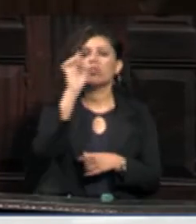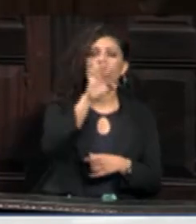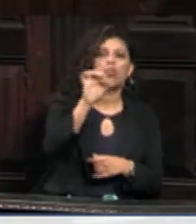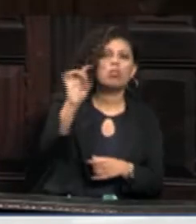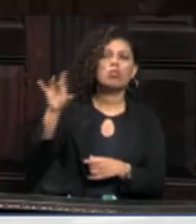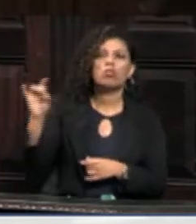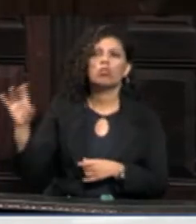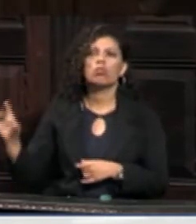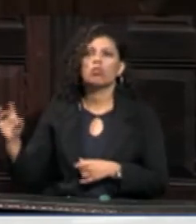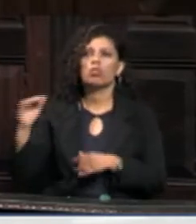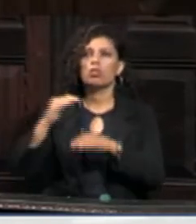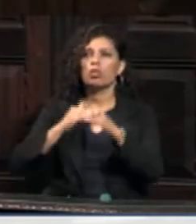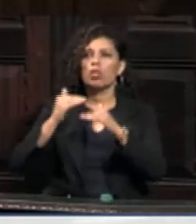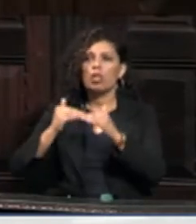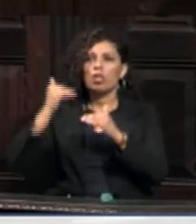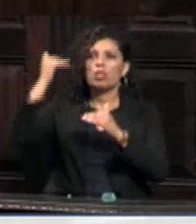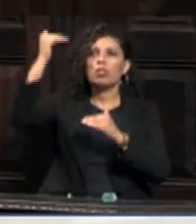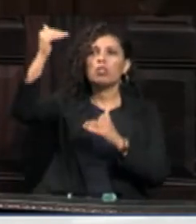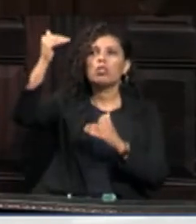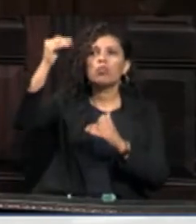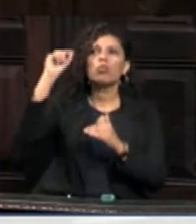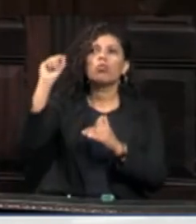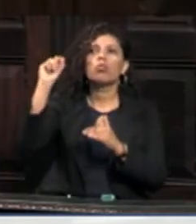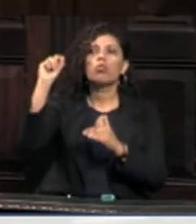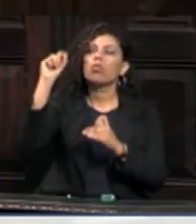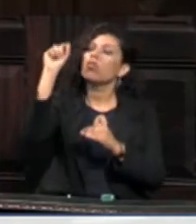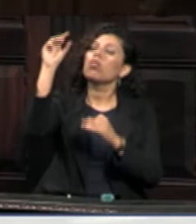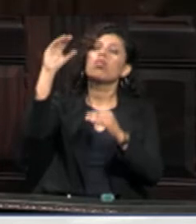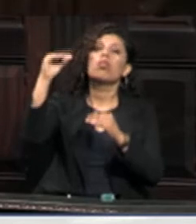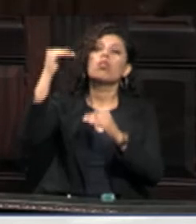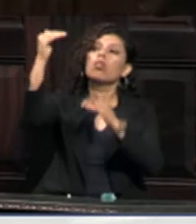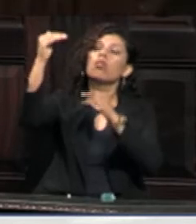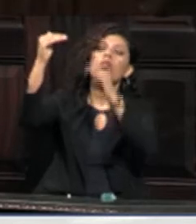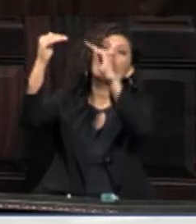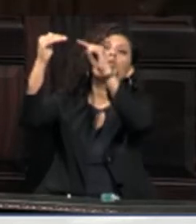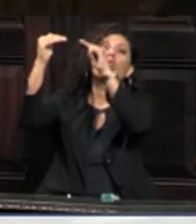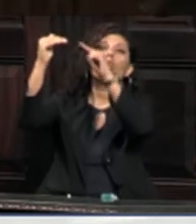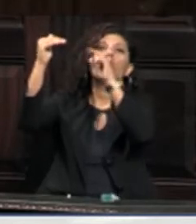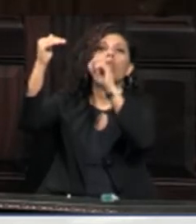elementares de governantes de plantão.